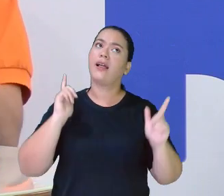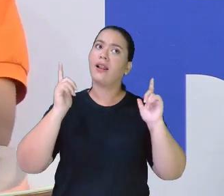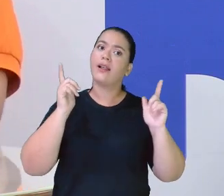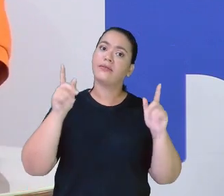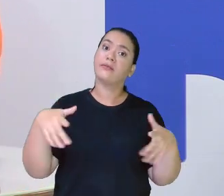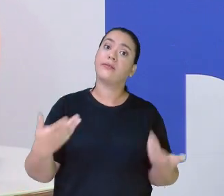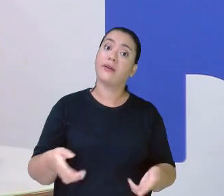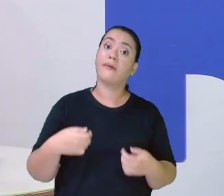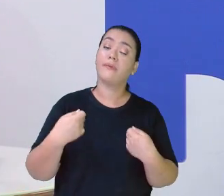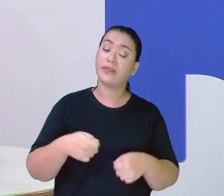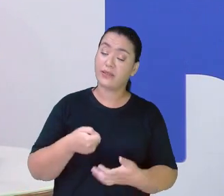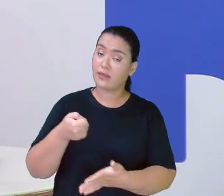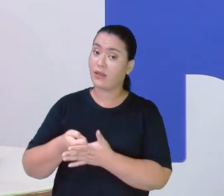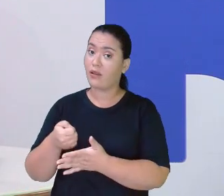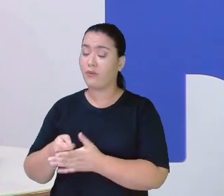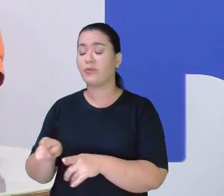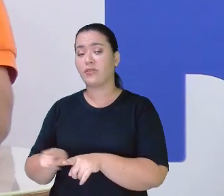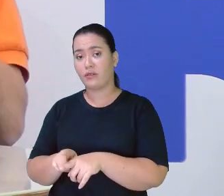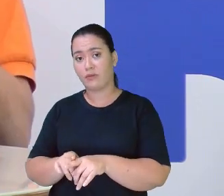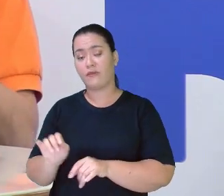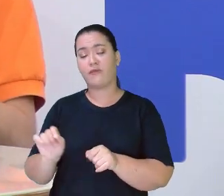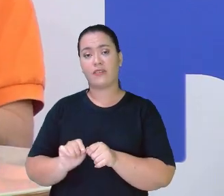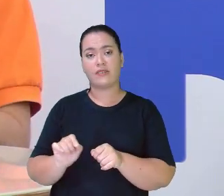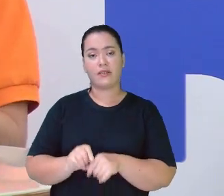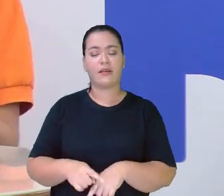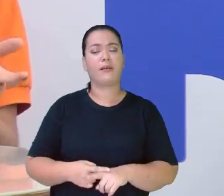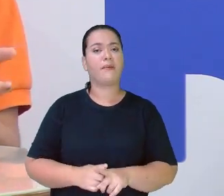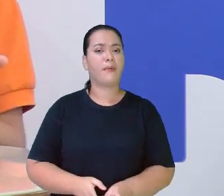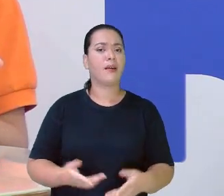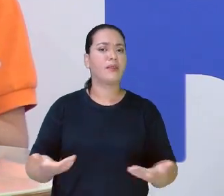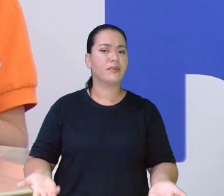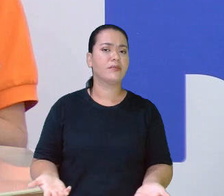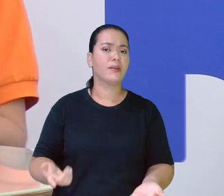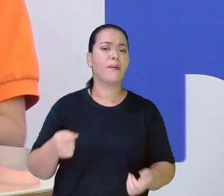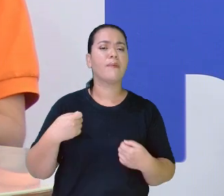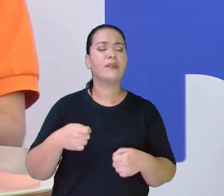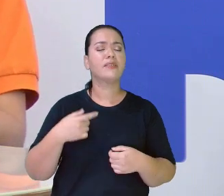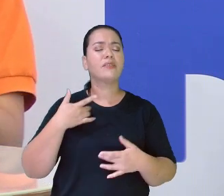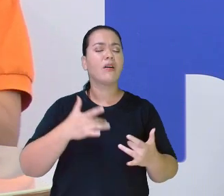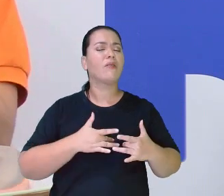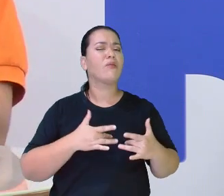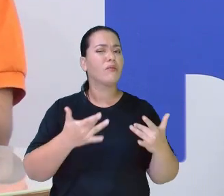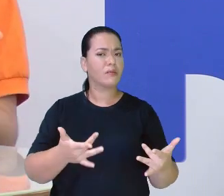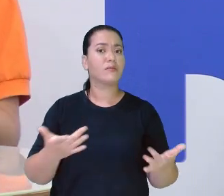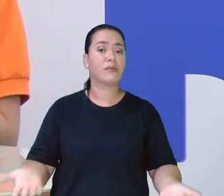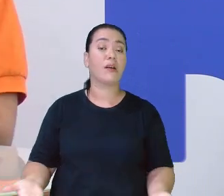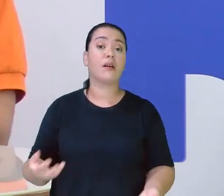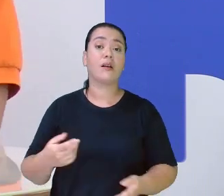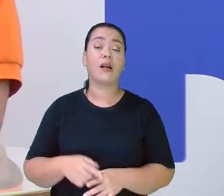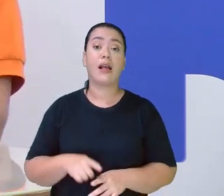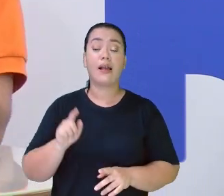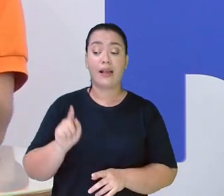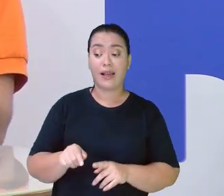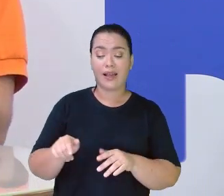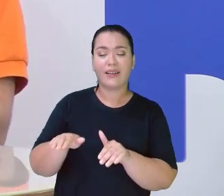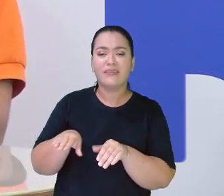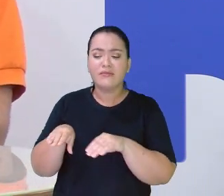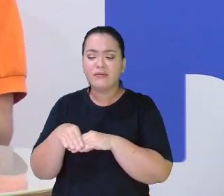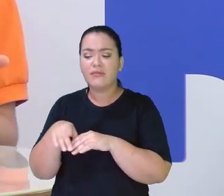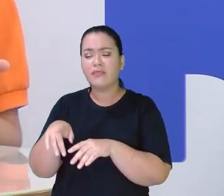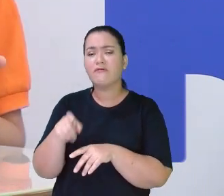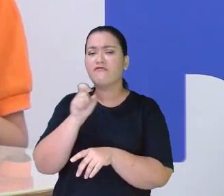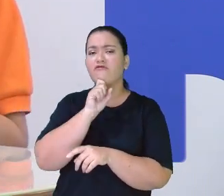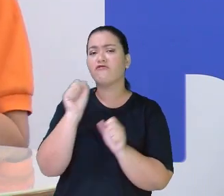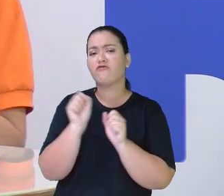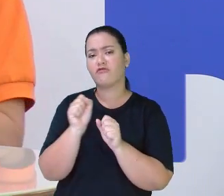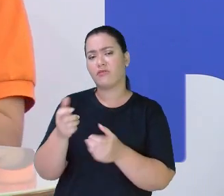gente precisa das nossas obrigações também. Mas vamos ser generosos. Como deixar uma pobre cigarra no